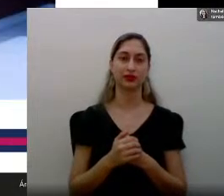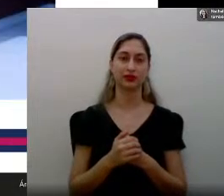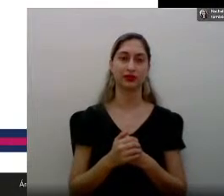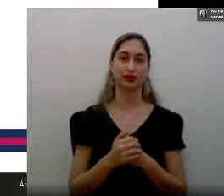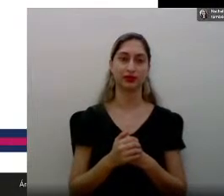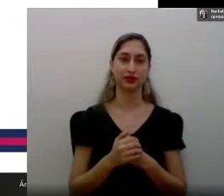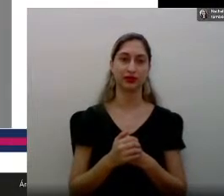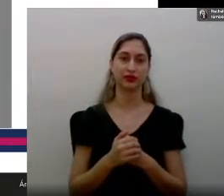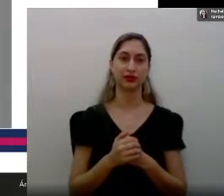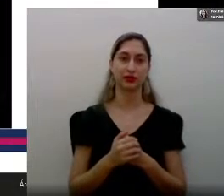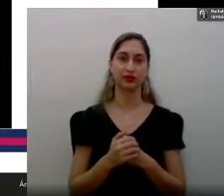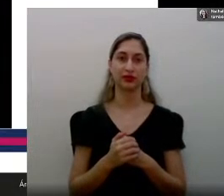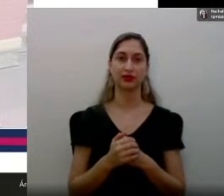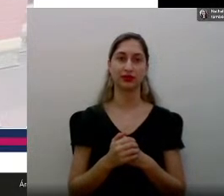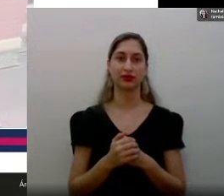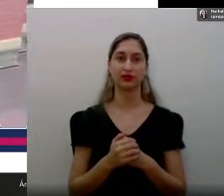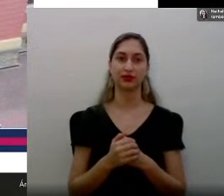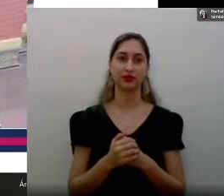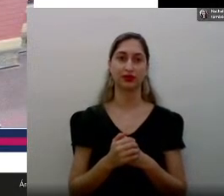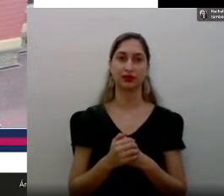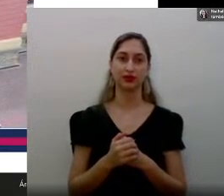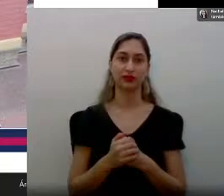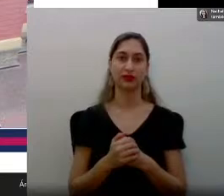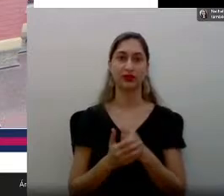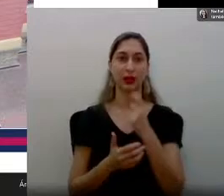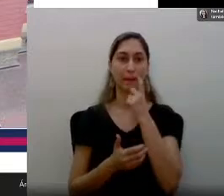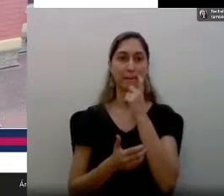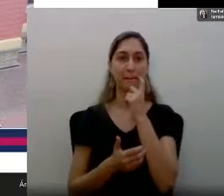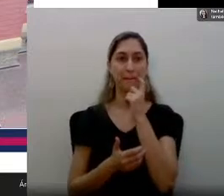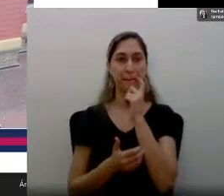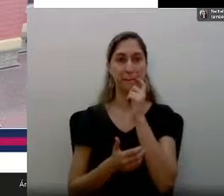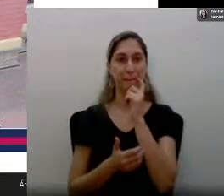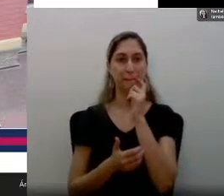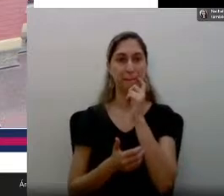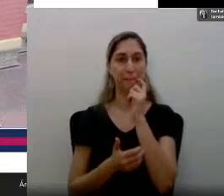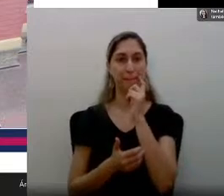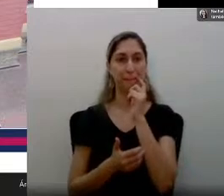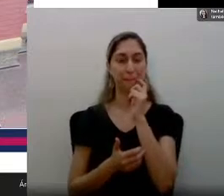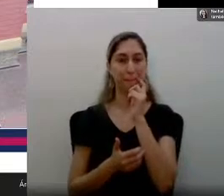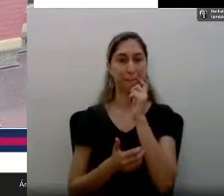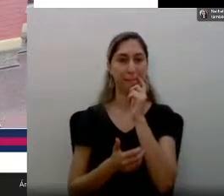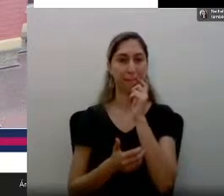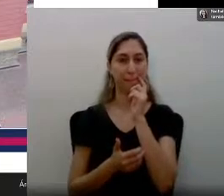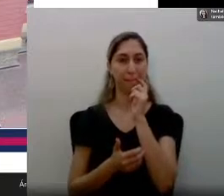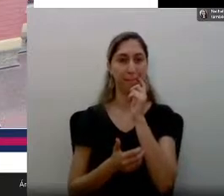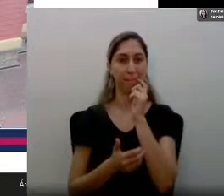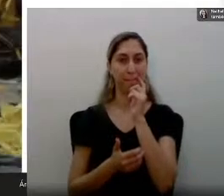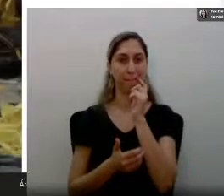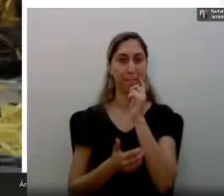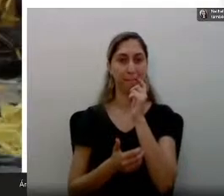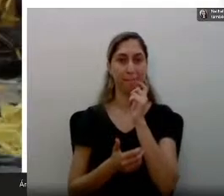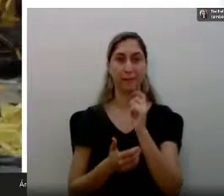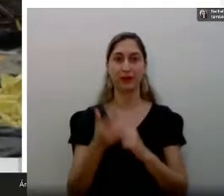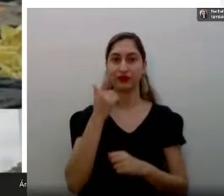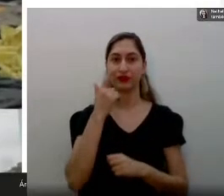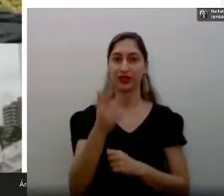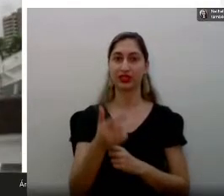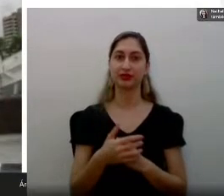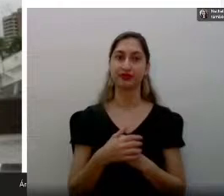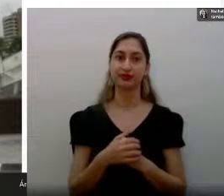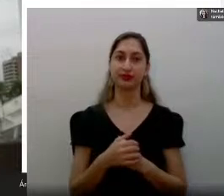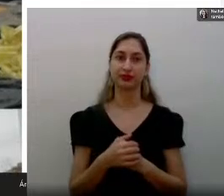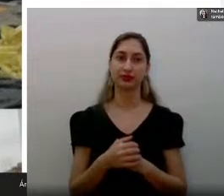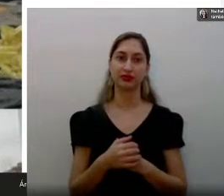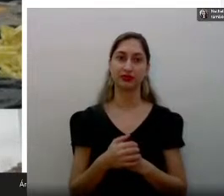lá dentro do Museu aqui ó a abertura que tá bem aqui em cima né então foi necessário um guindaste para poder colocar isso